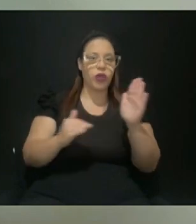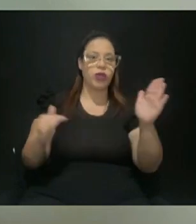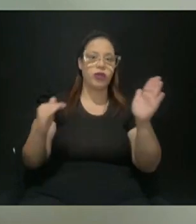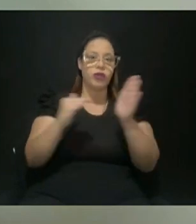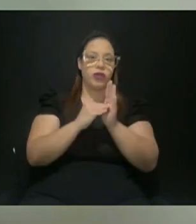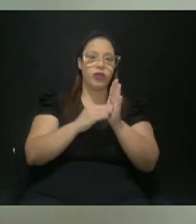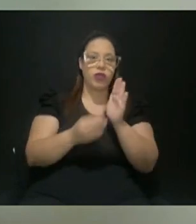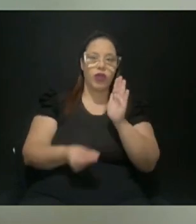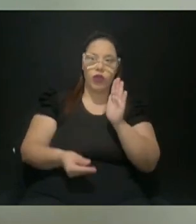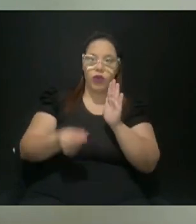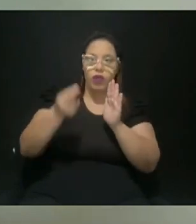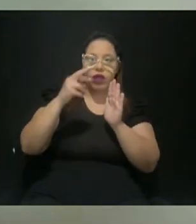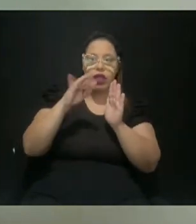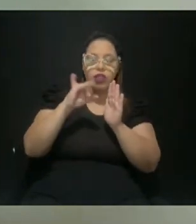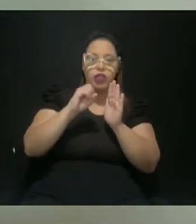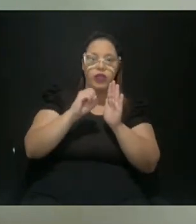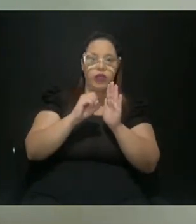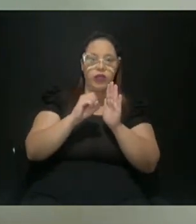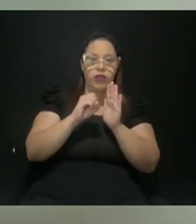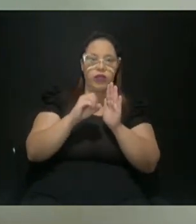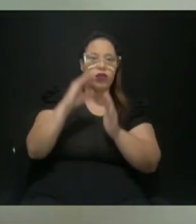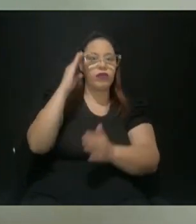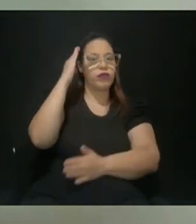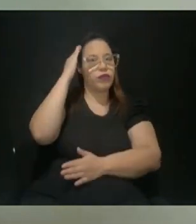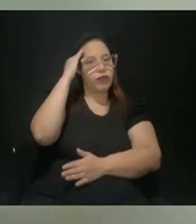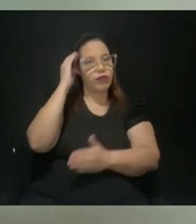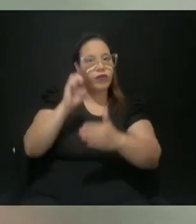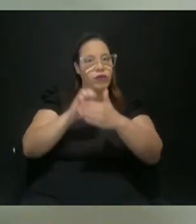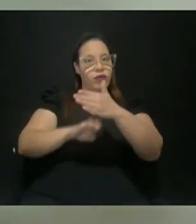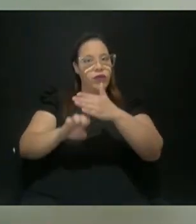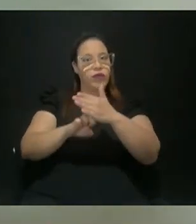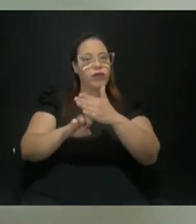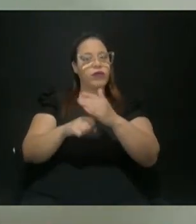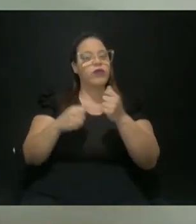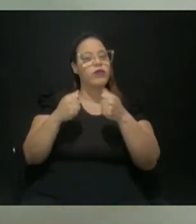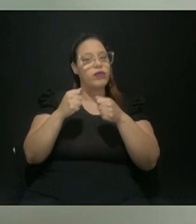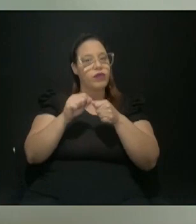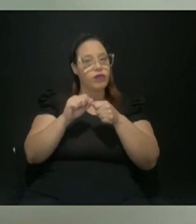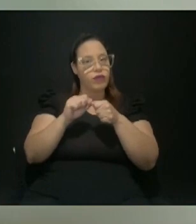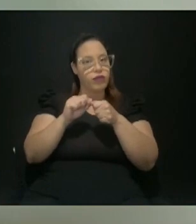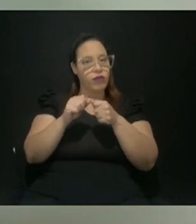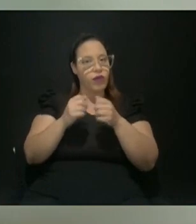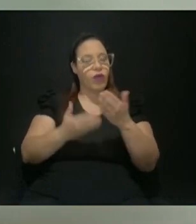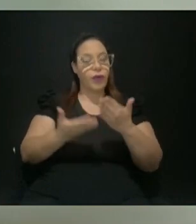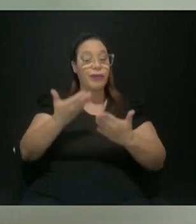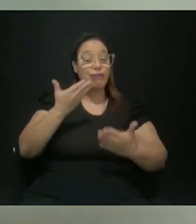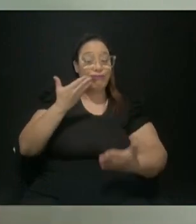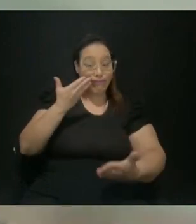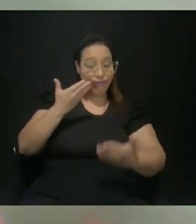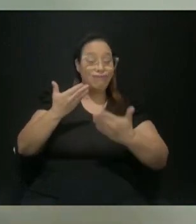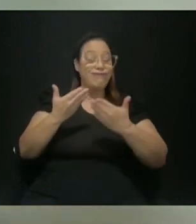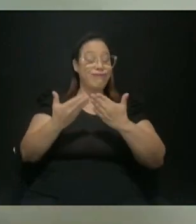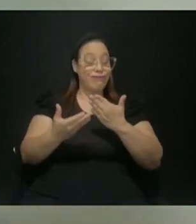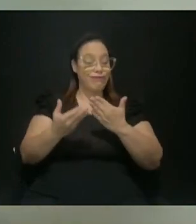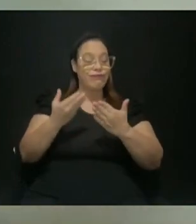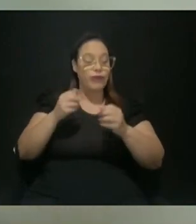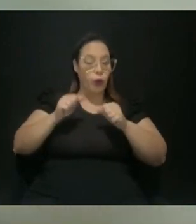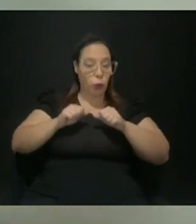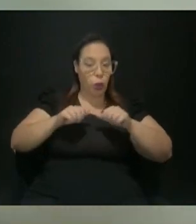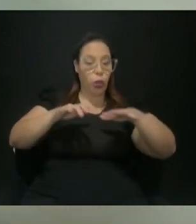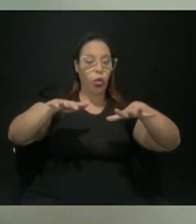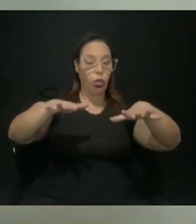Quando a empresa ela entende que ela precisa fazer ali a compensação, né, das emissões, ela busca